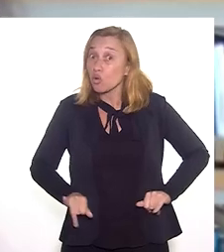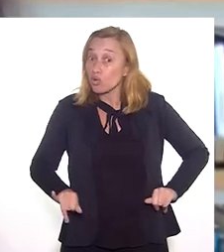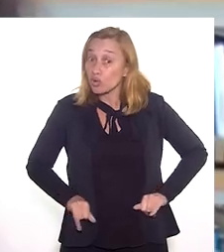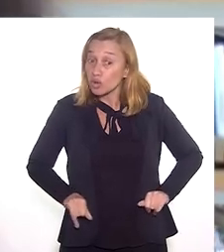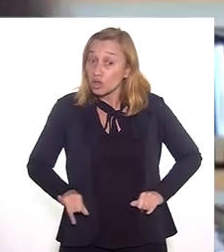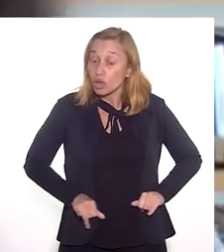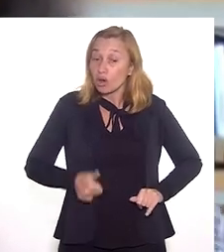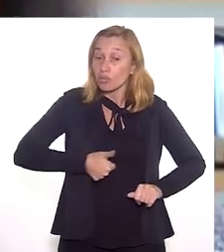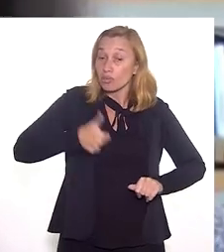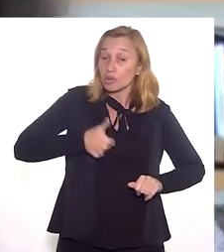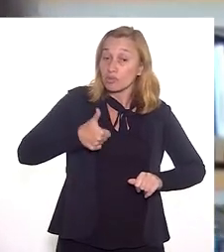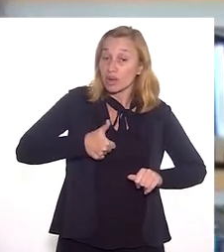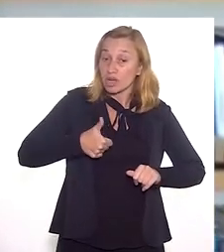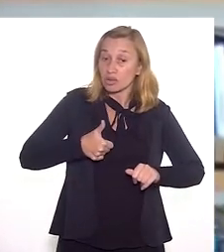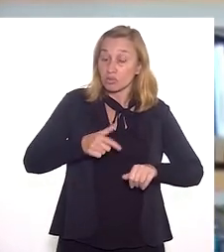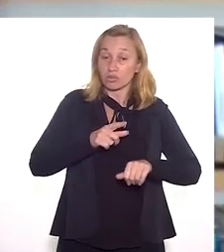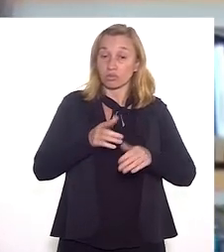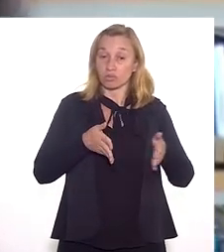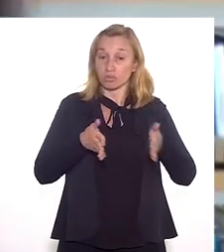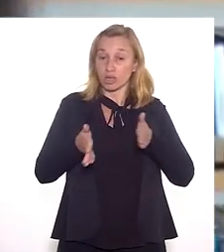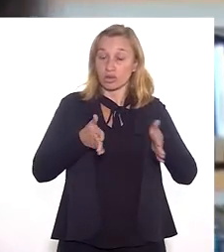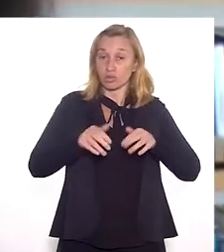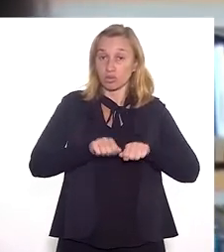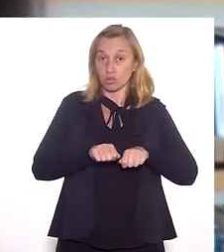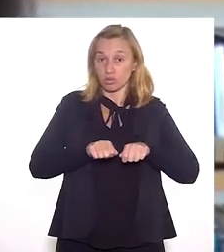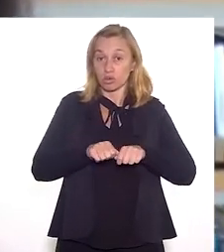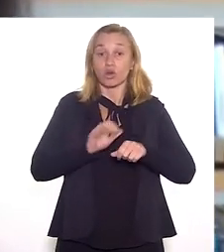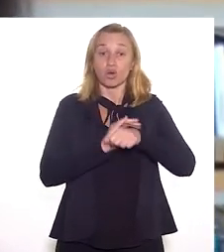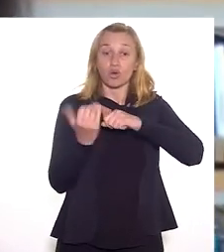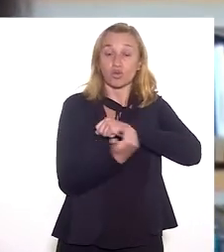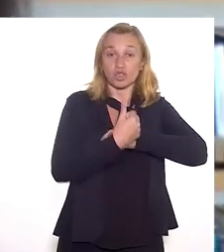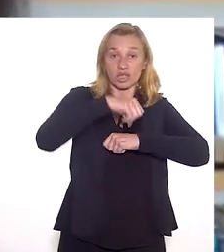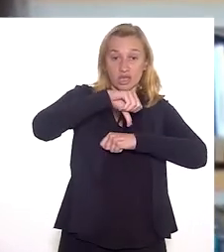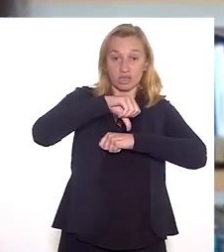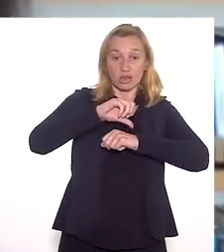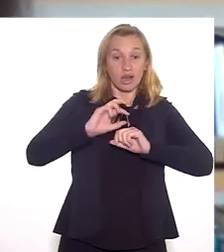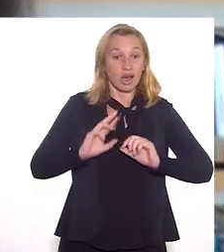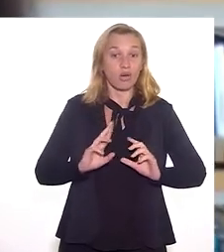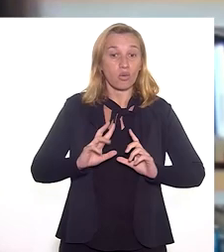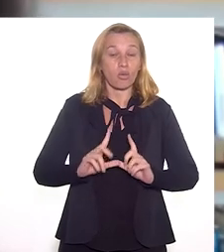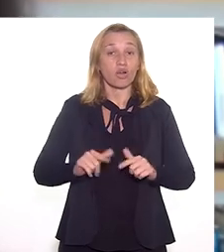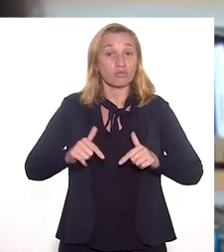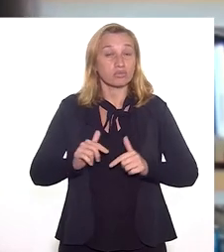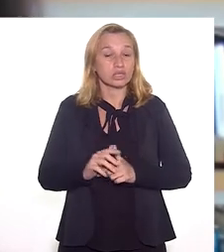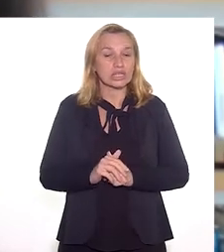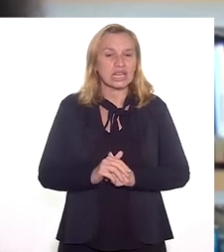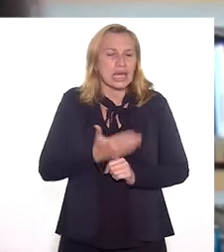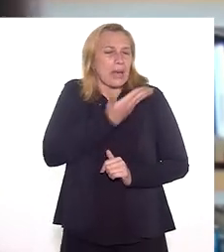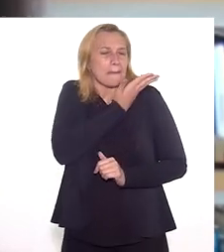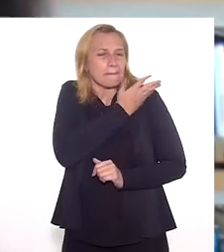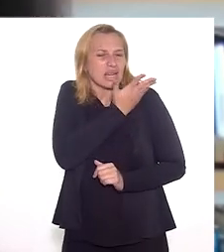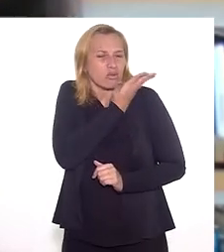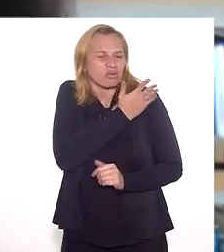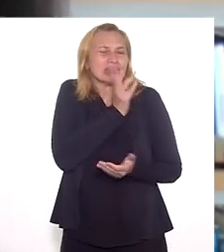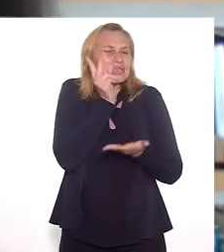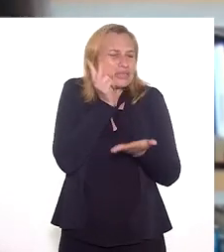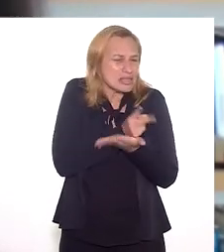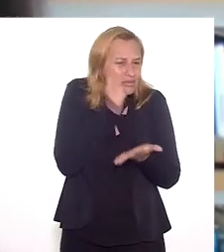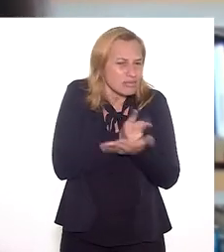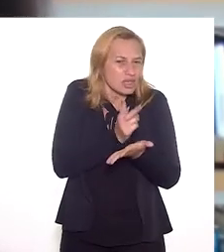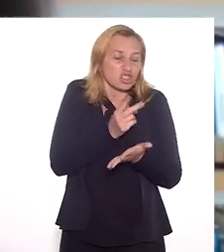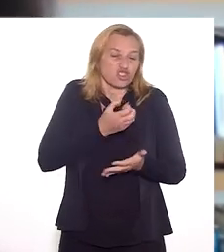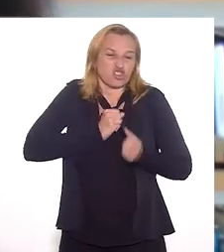da Covid-19, as reações de preconceito mesmo, até de